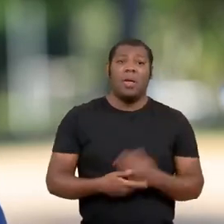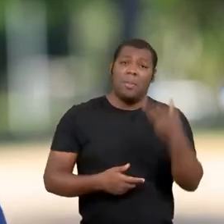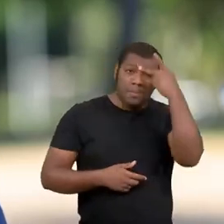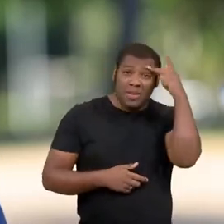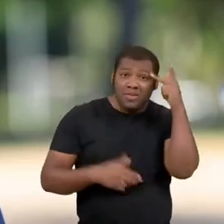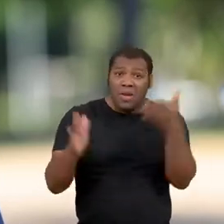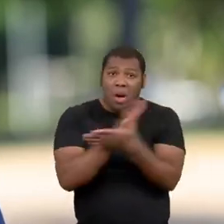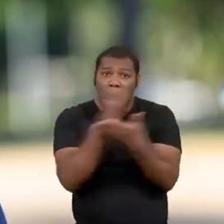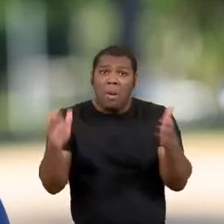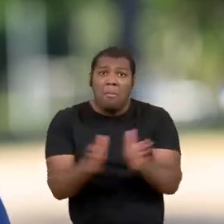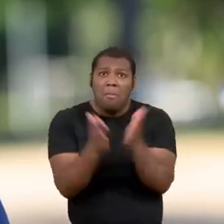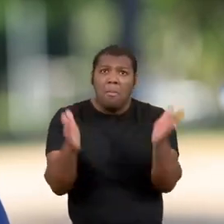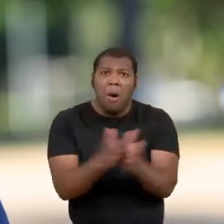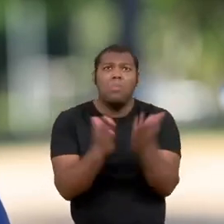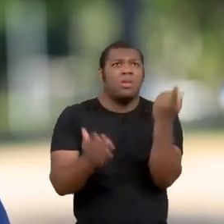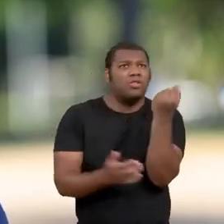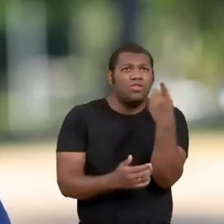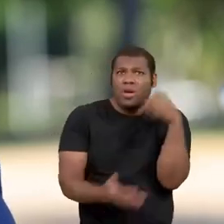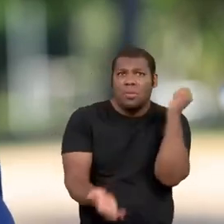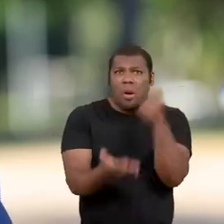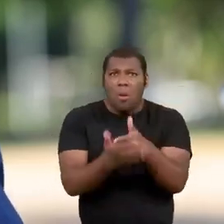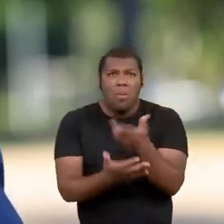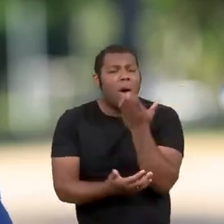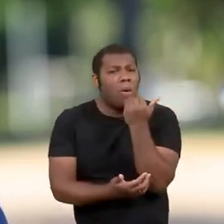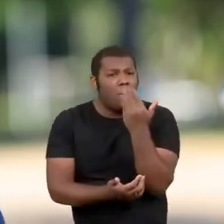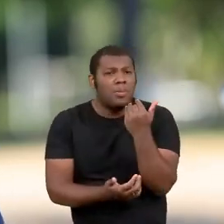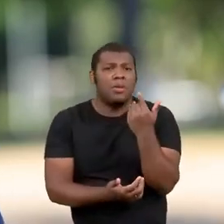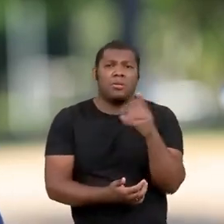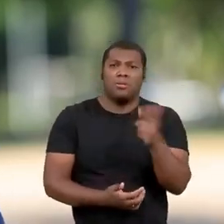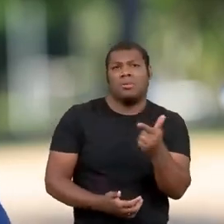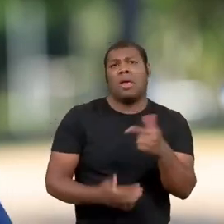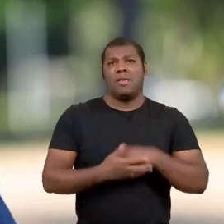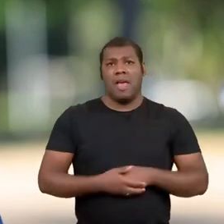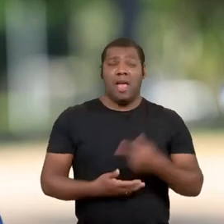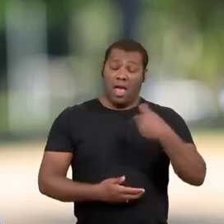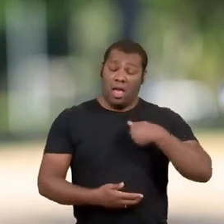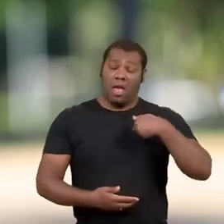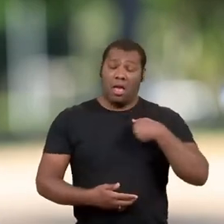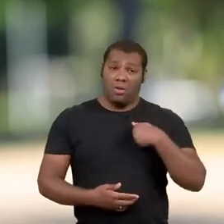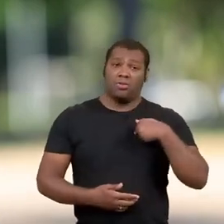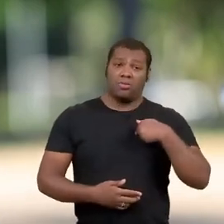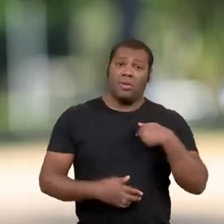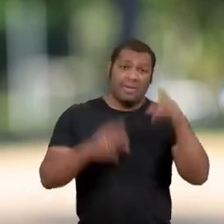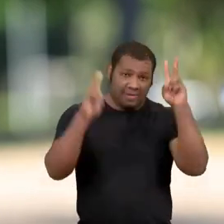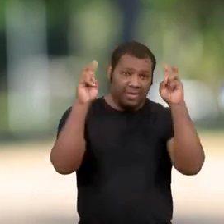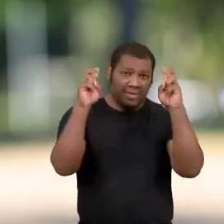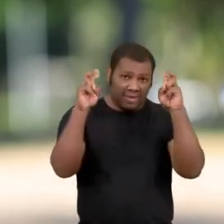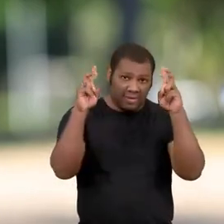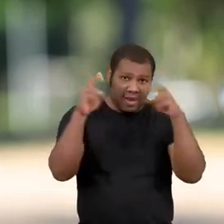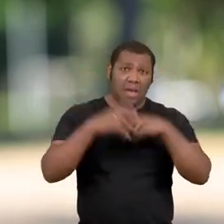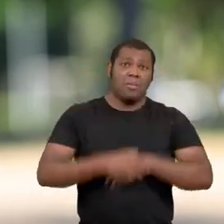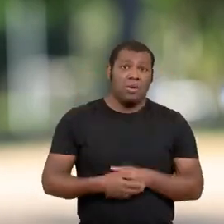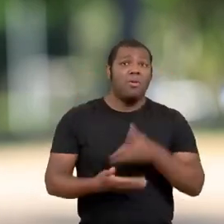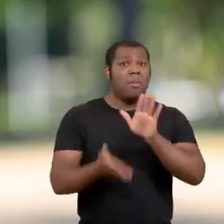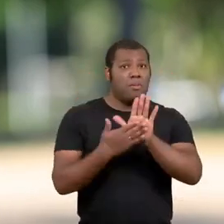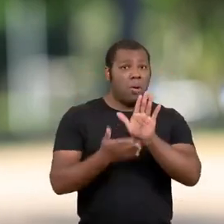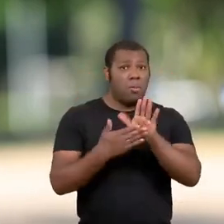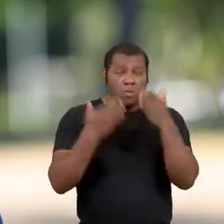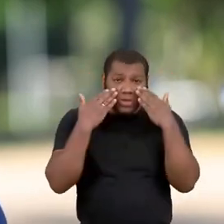discutir isso com ele abre vou discutir outros assuntos que ele quiser